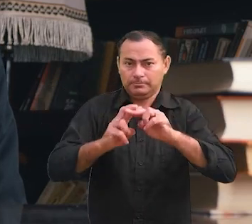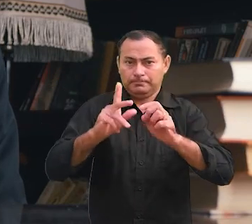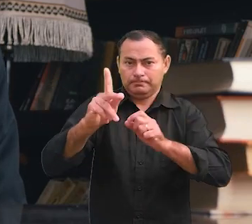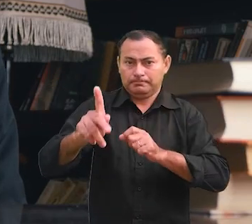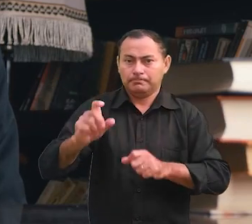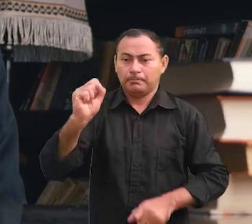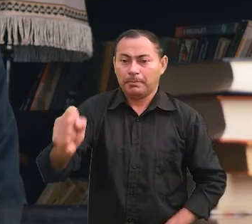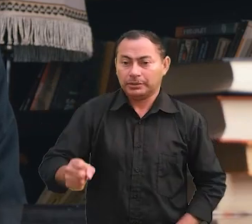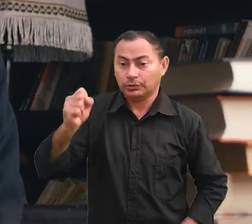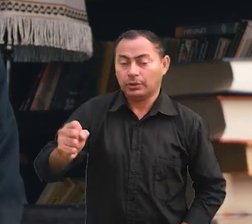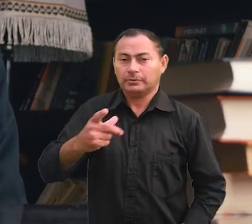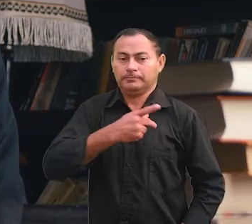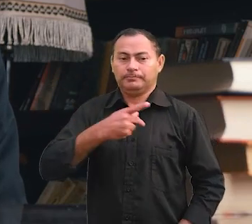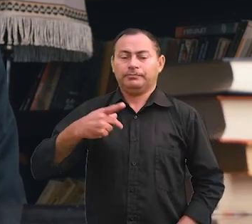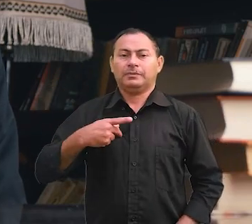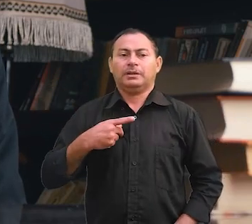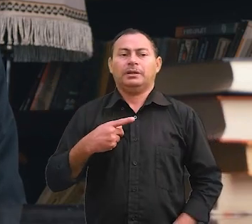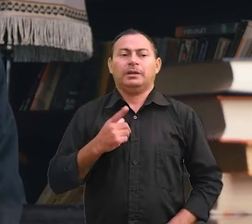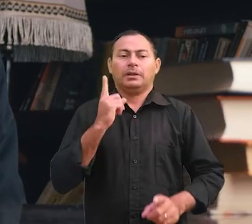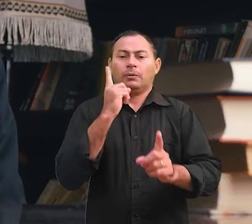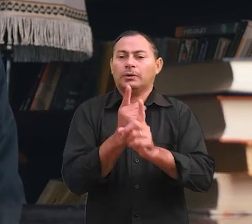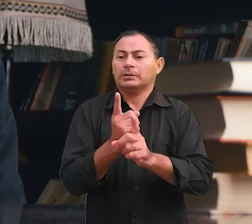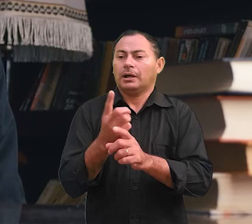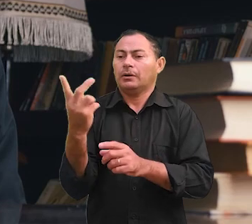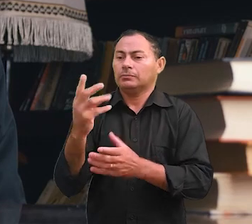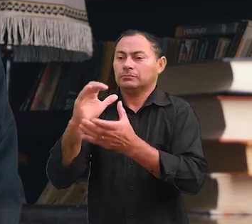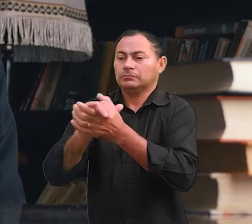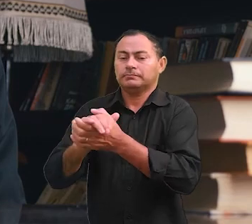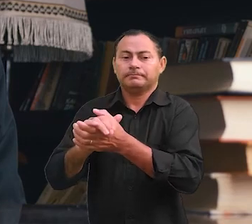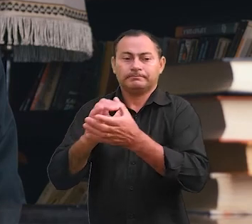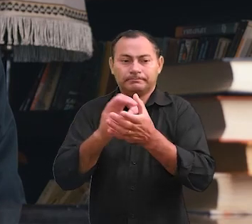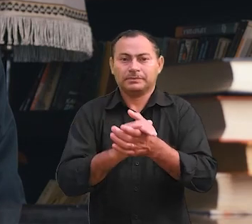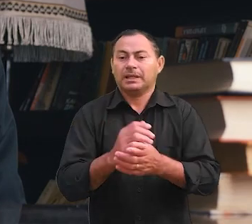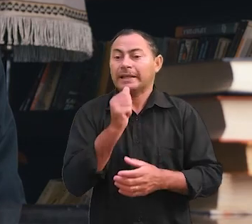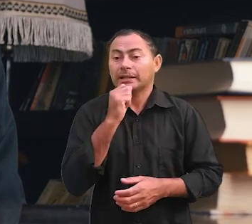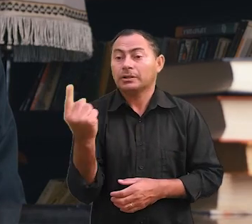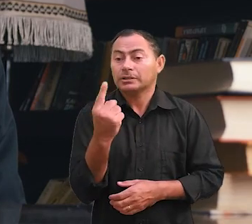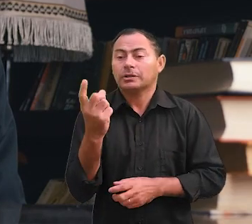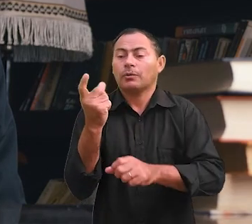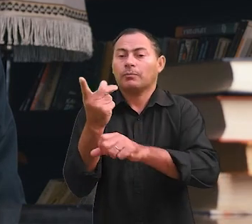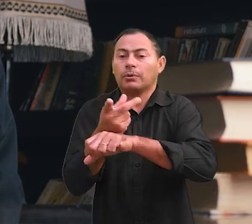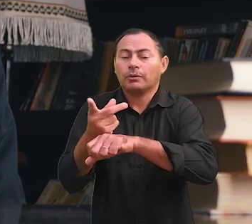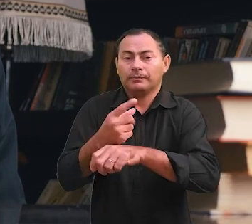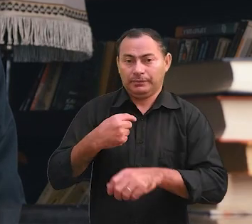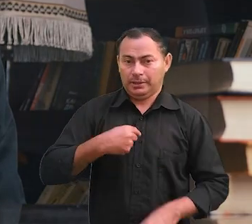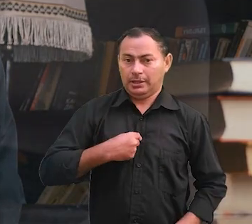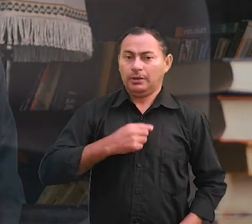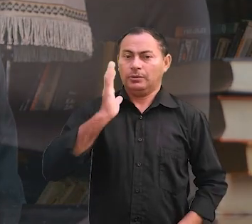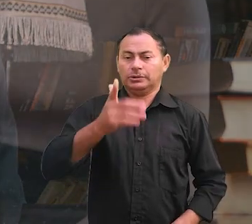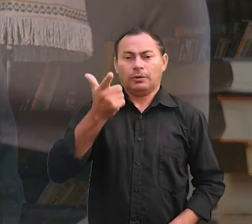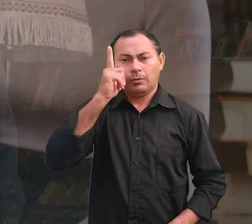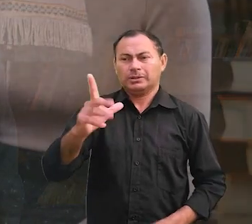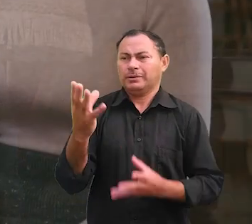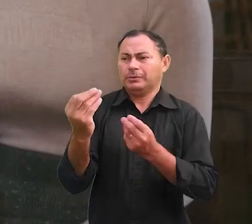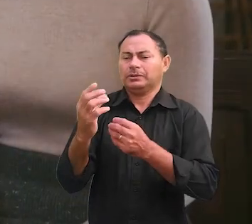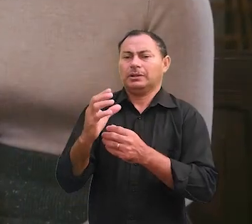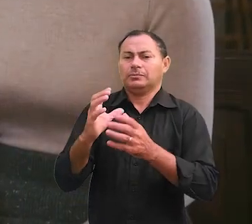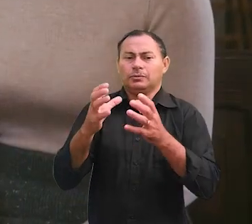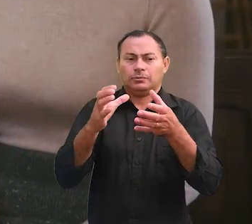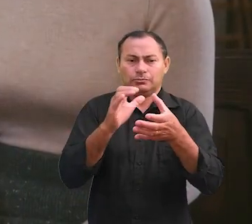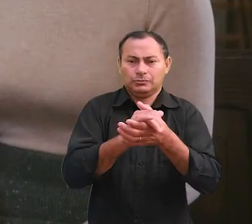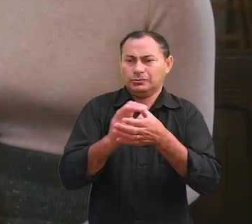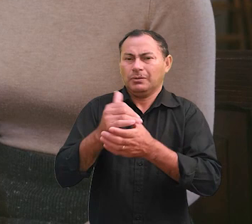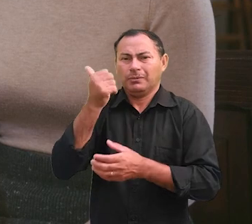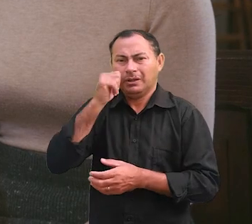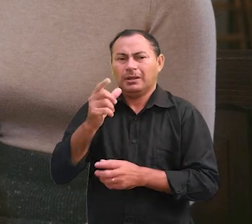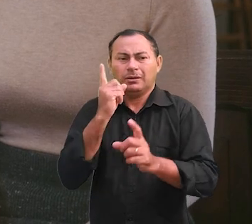Por isso os fatores deveriam procurar encontrar os pares para aqueles que ainda estão sozinhos e hoje arrumei muitos